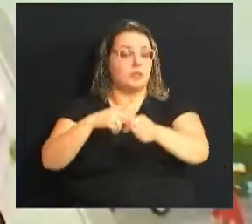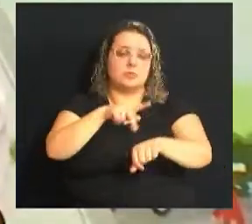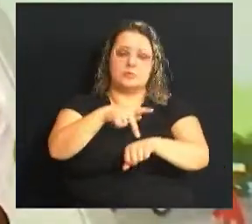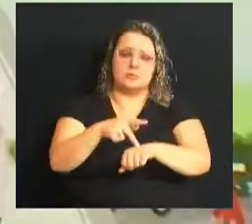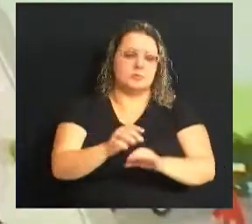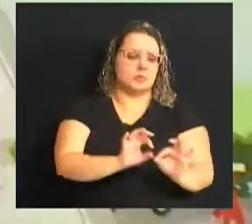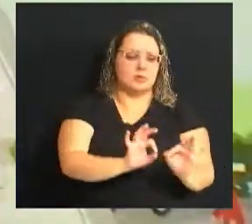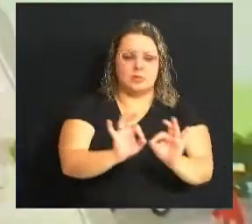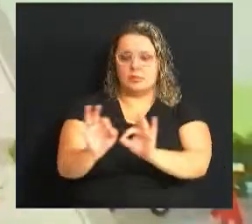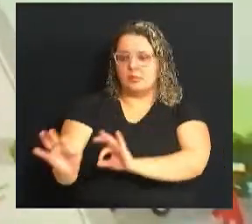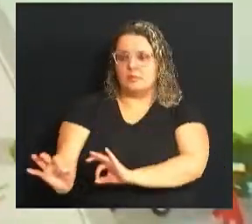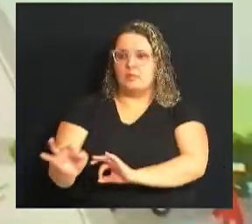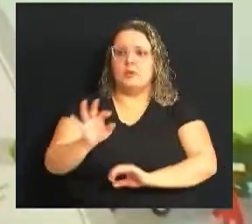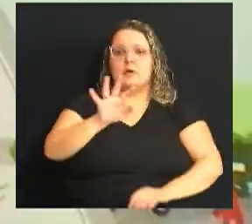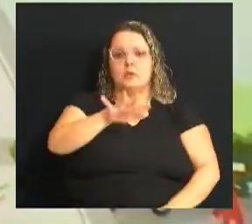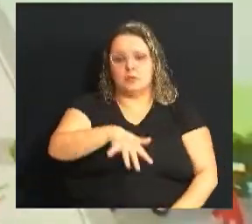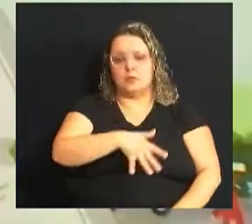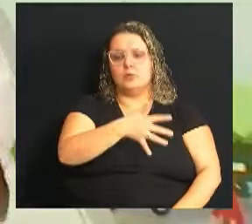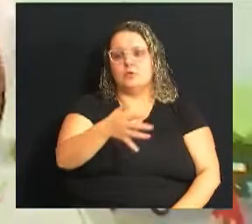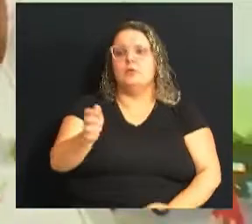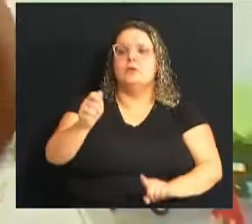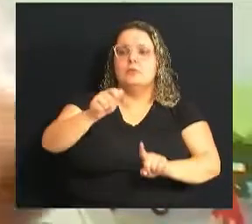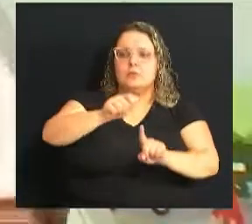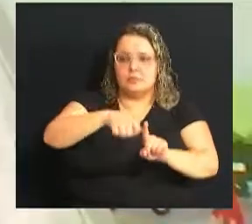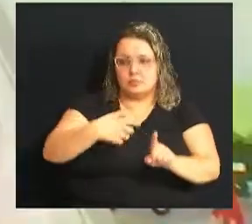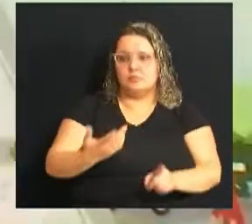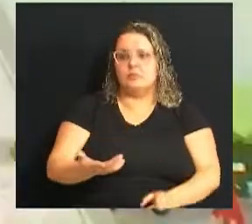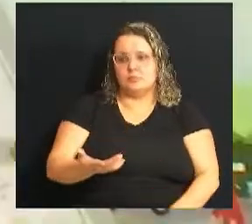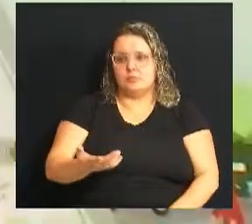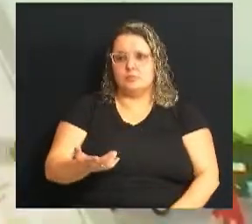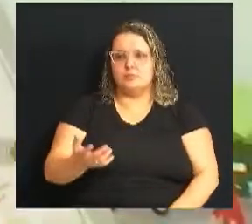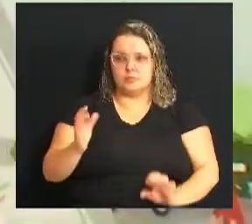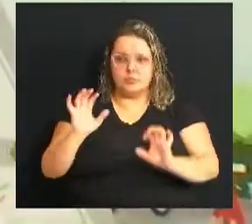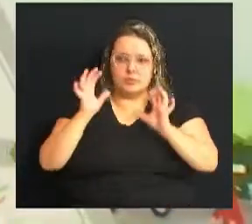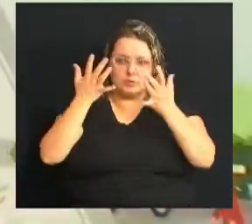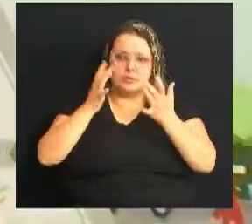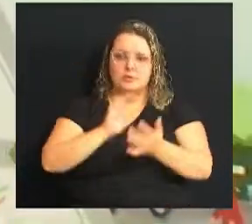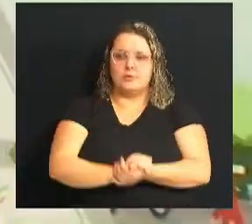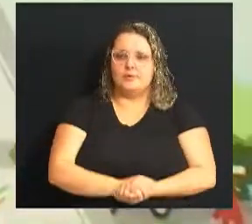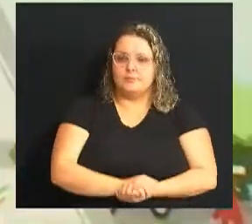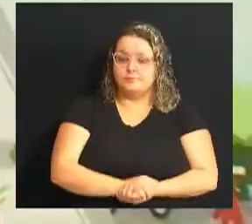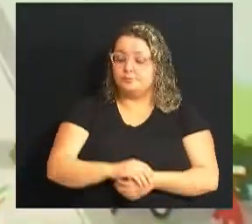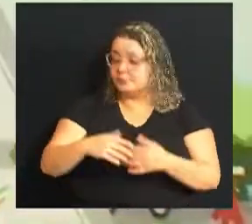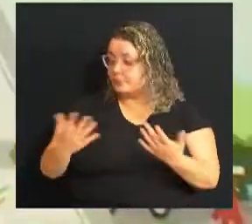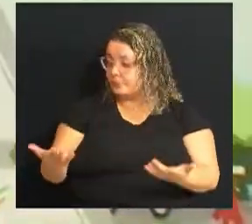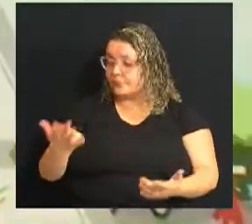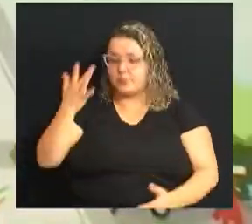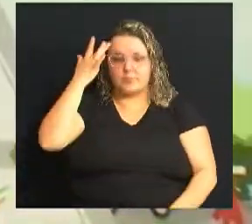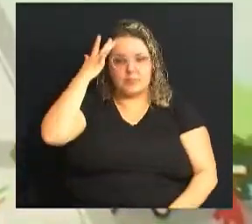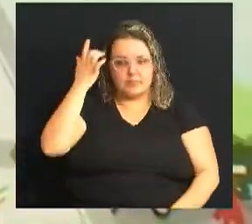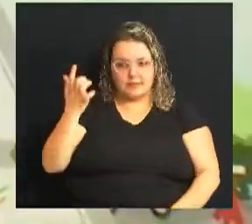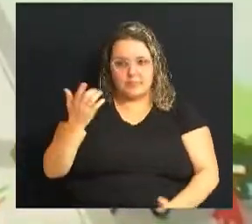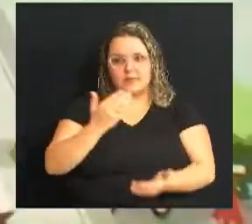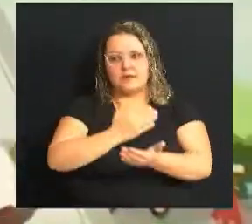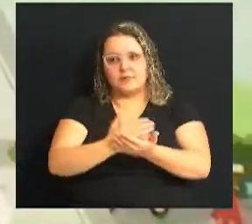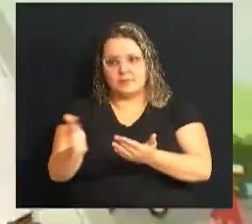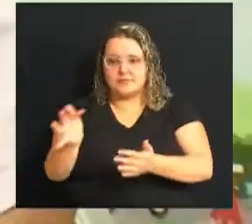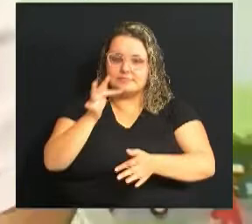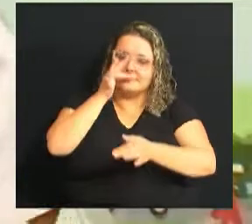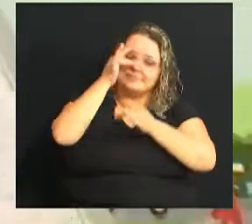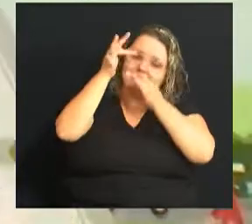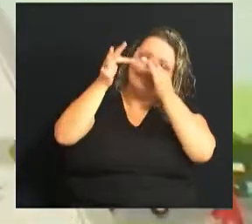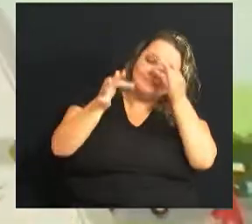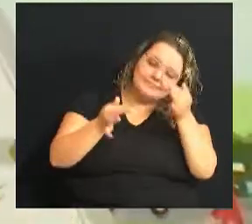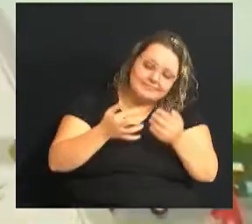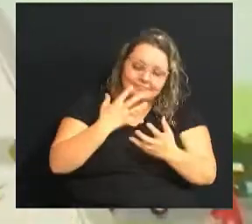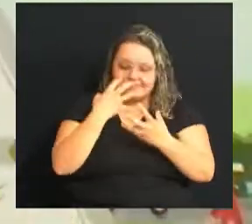o calendário daquele clima, né? Bom, o senhor disse que amanhã começa a primavera, não é?